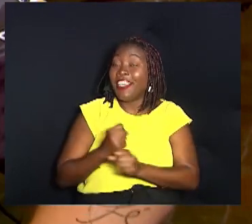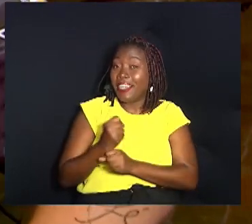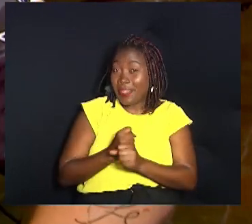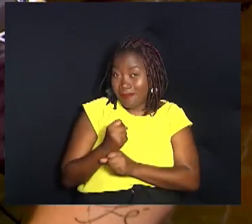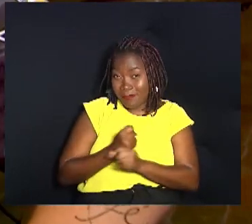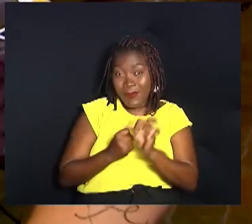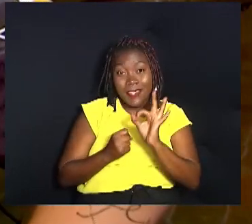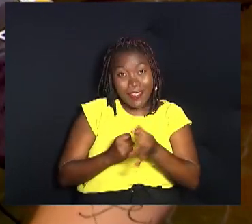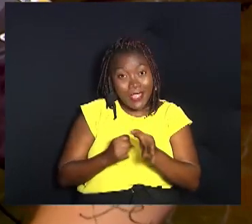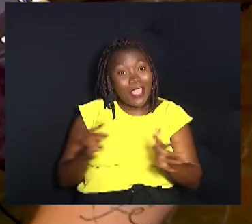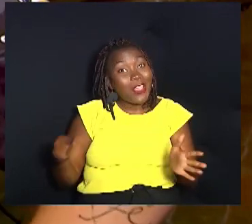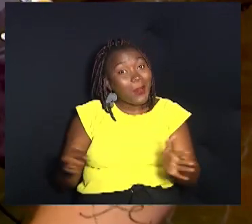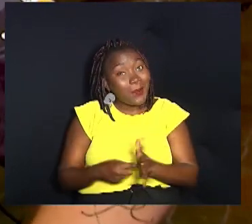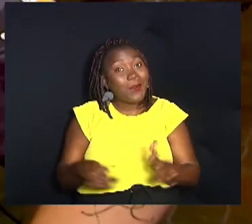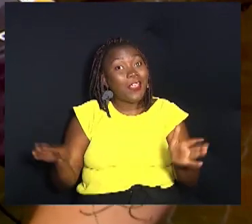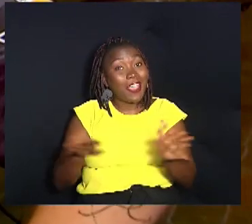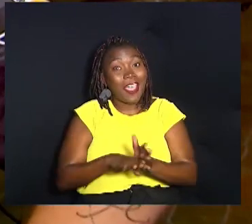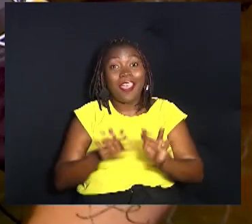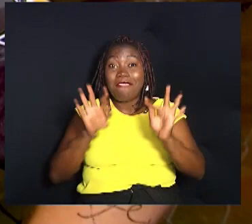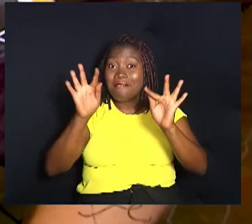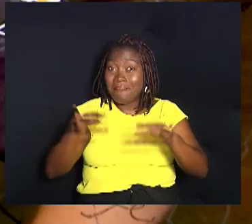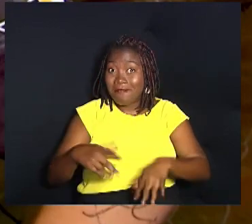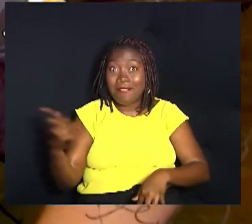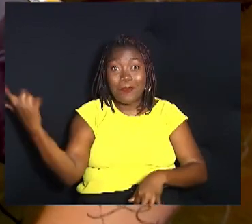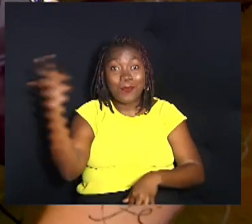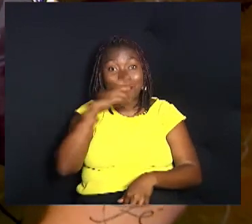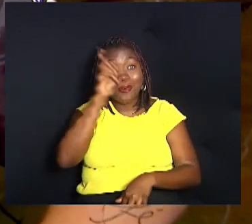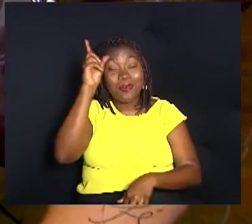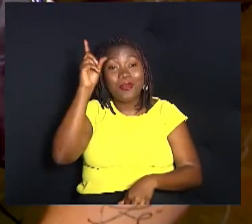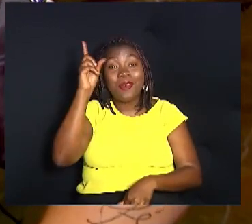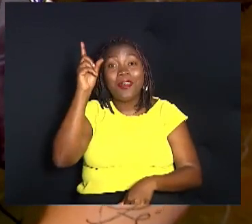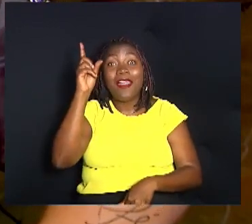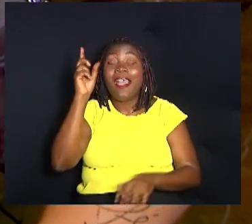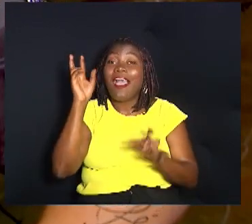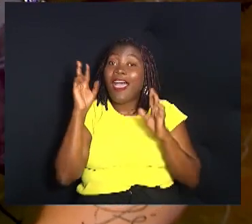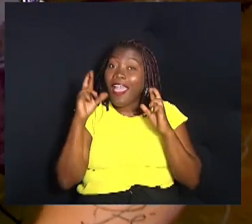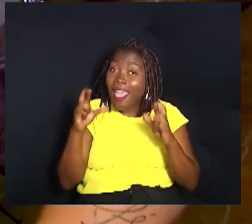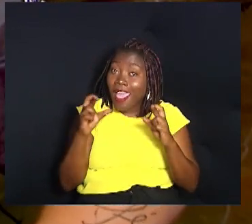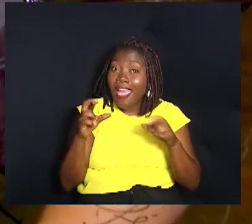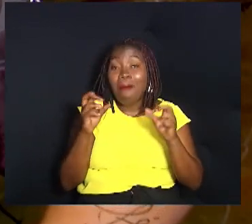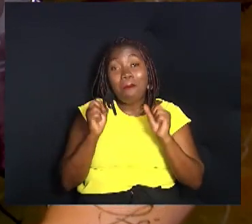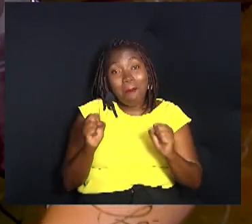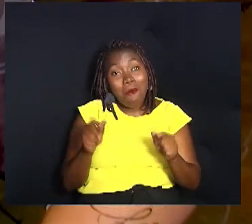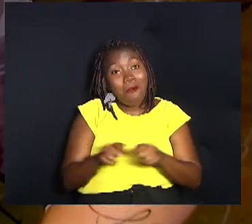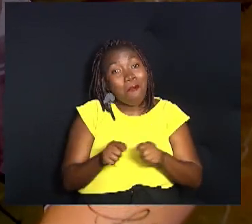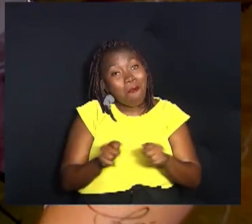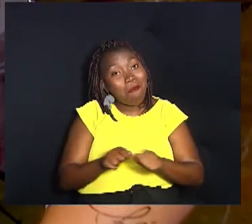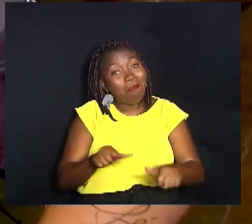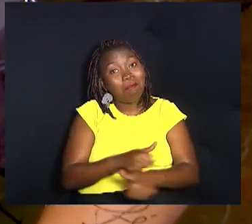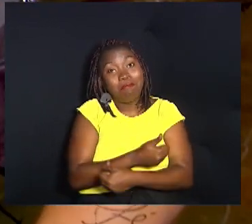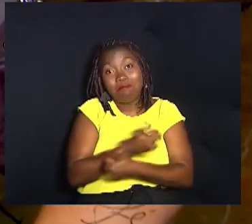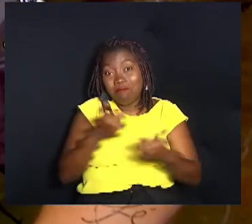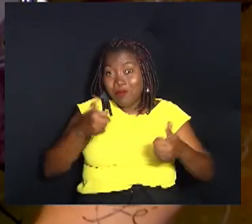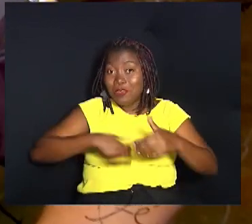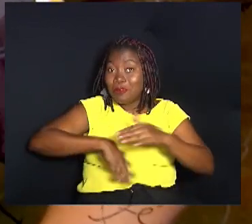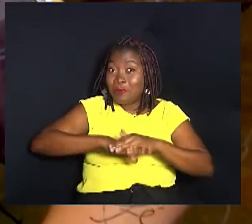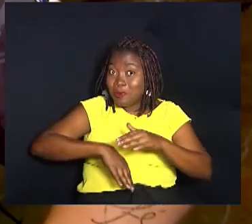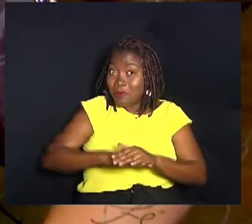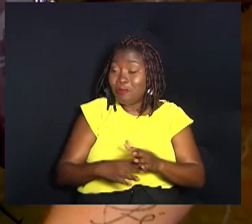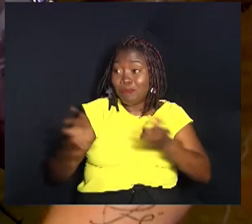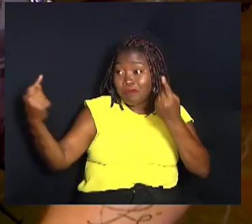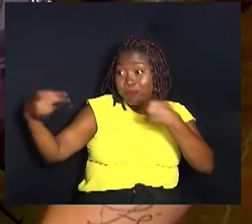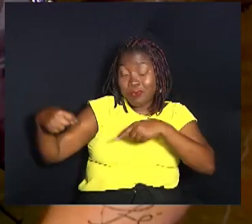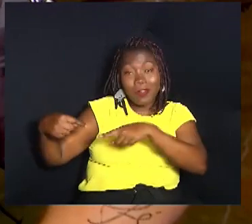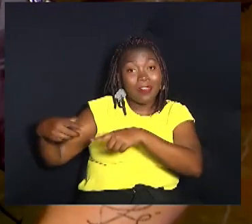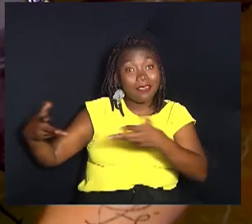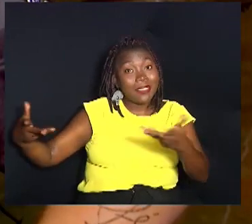O objetivo de chegar na final foi concluído, né? A gente espera poder fazer um grande jogo, vamos jogar com uma grande equipe, é